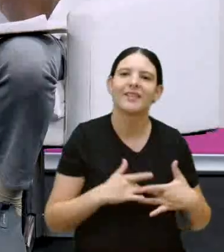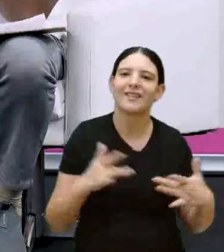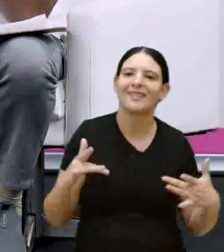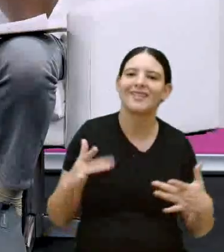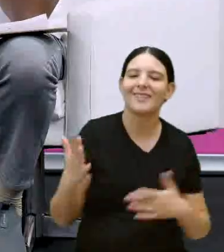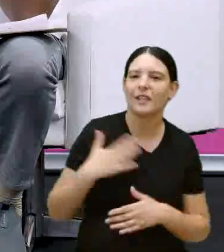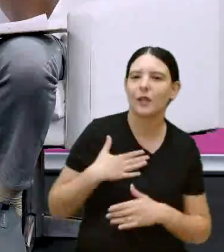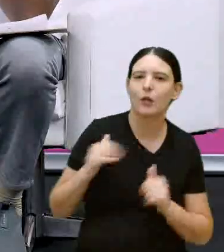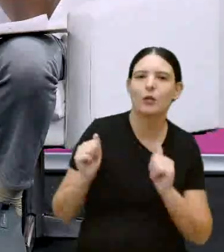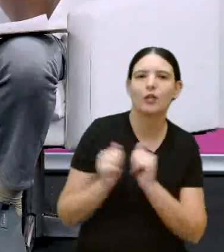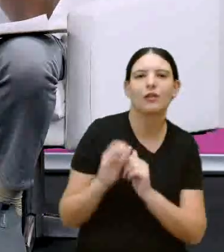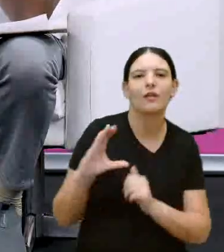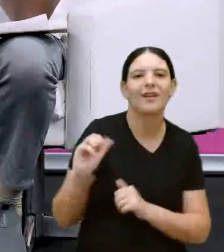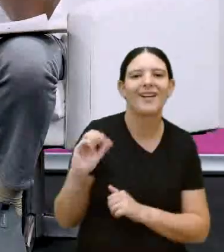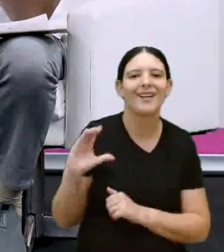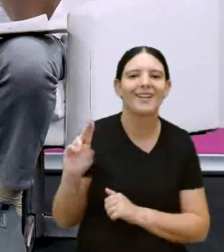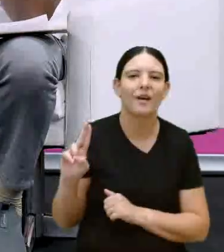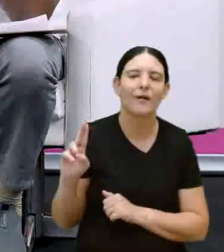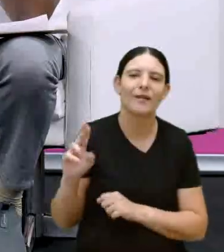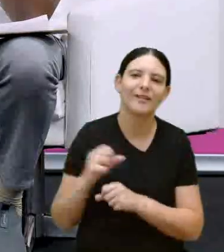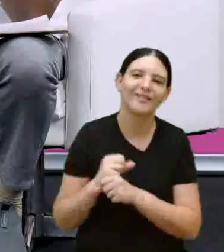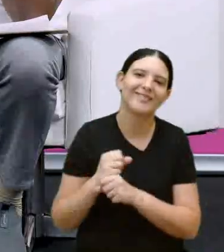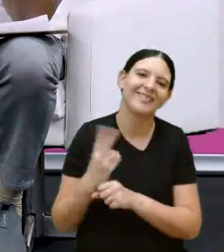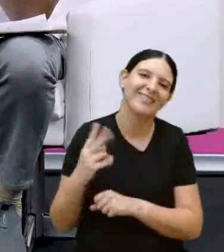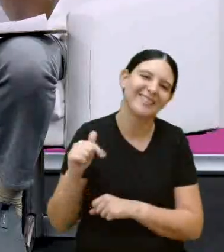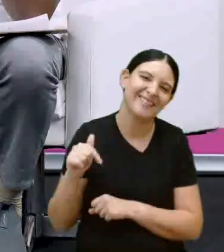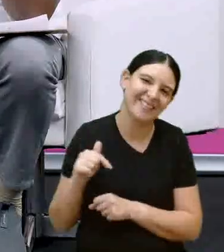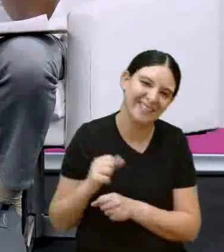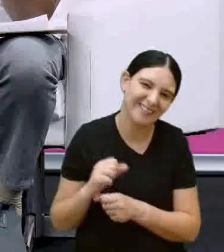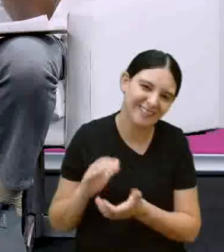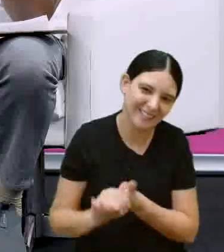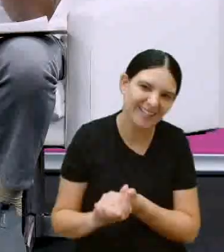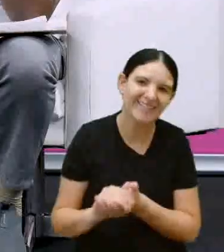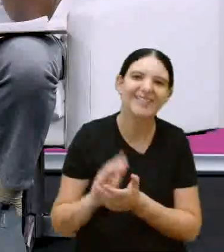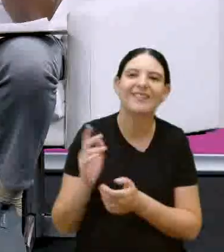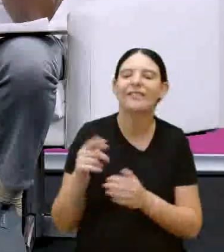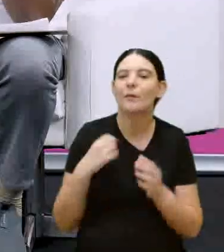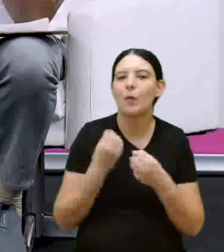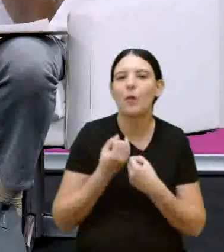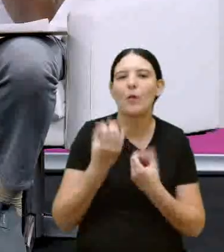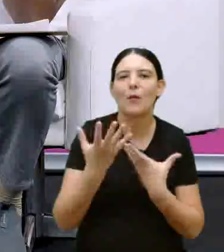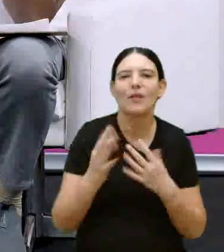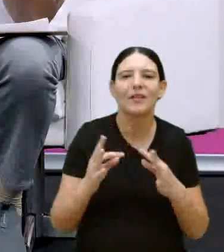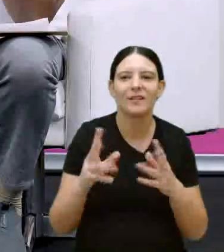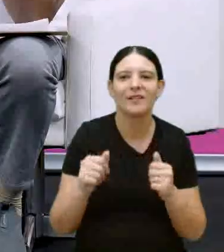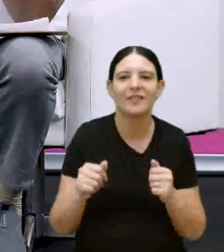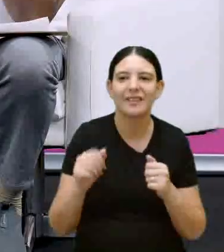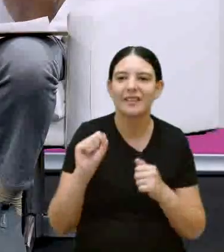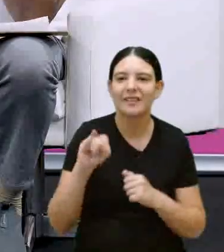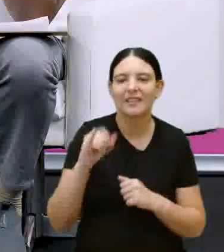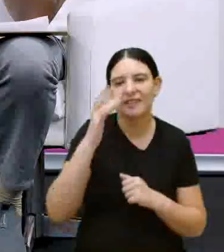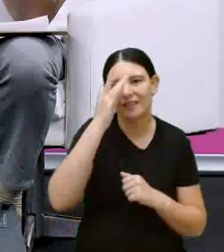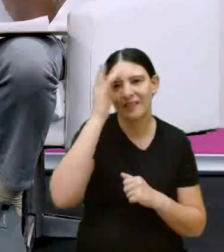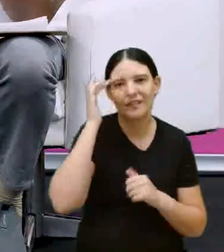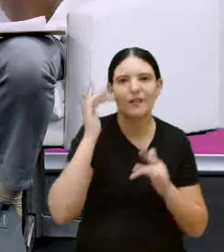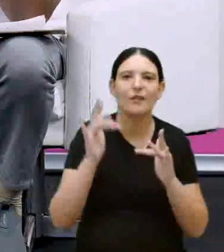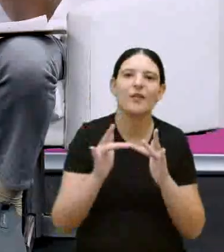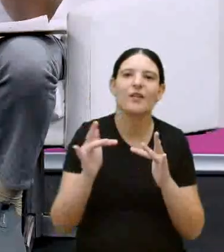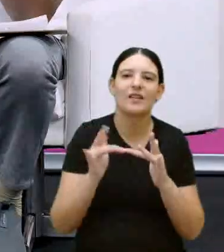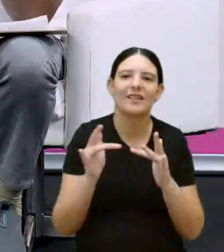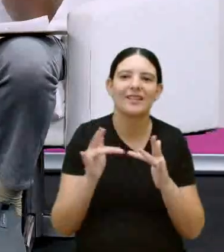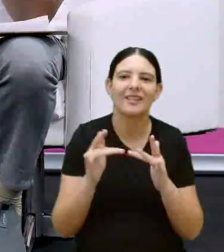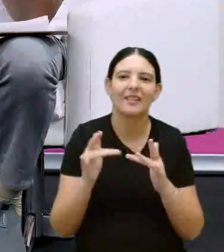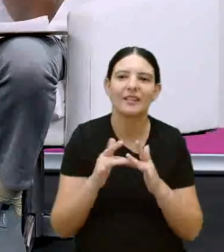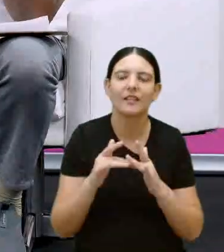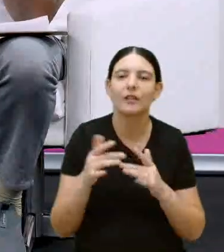anos de casados. Perfeito. Vai ser bacana, hein? Vamos tá. contar tudo. Fica esse recado aí. Quem quiser, entre em contato. Repete o e-mail.